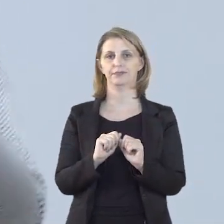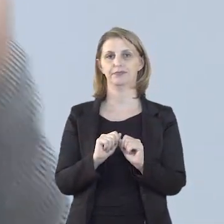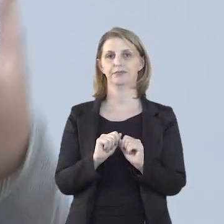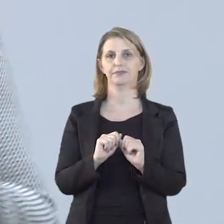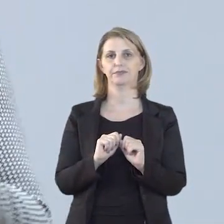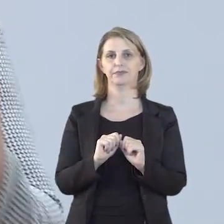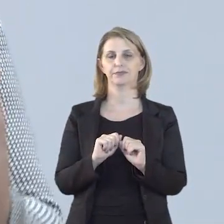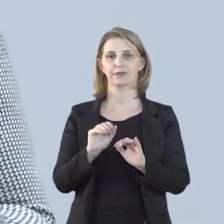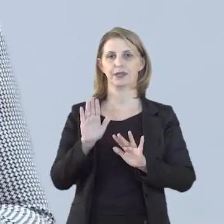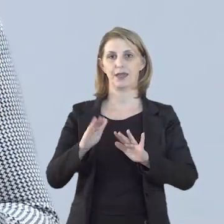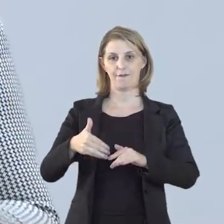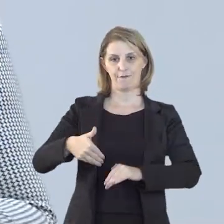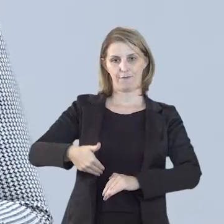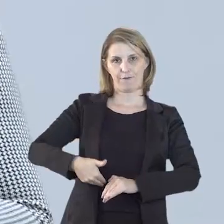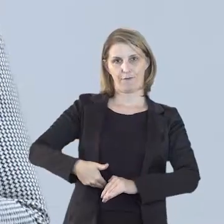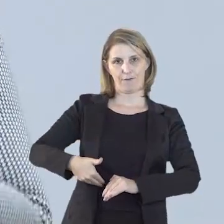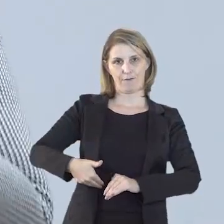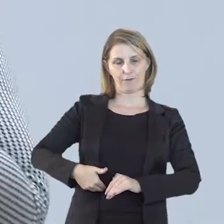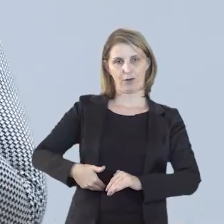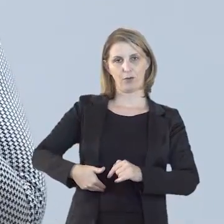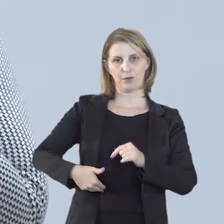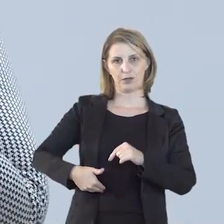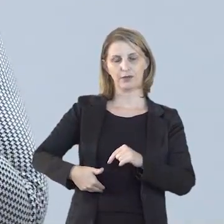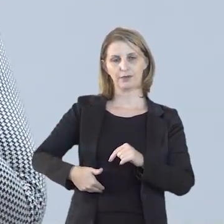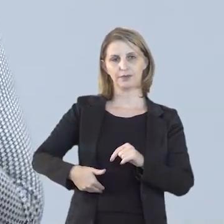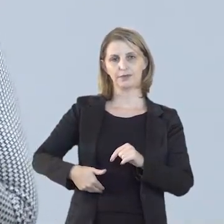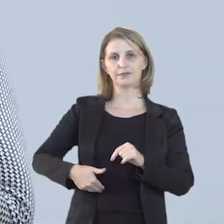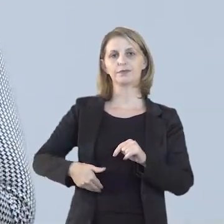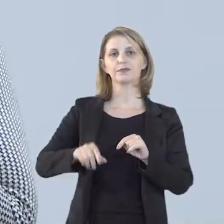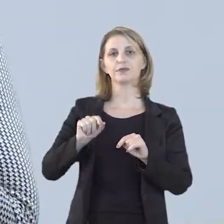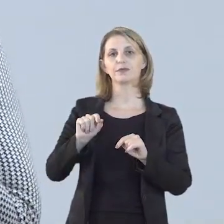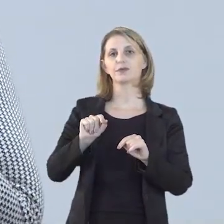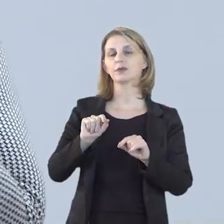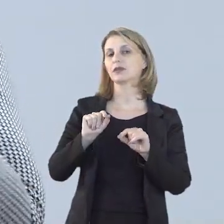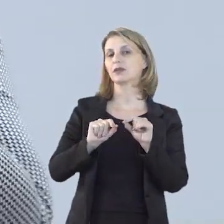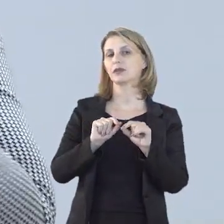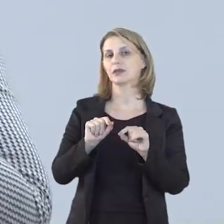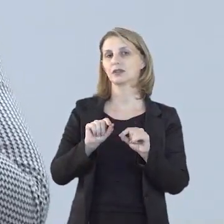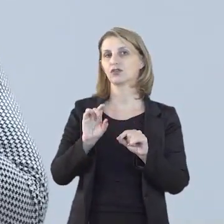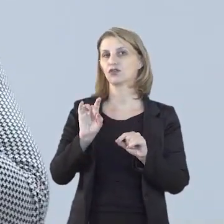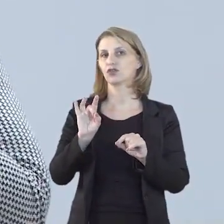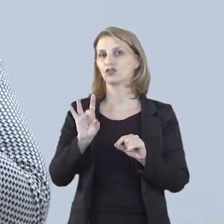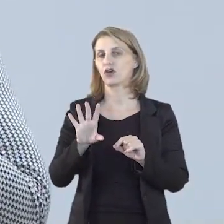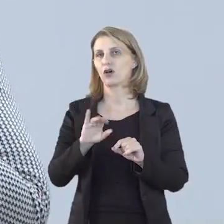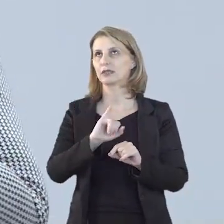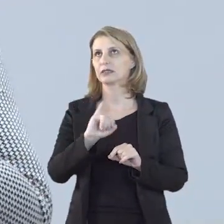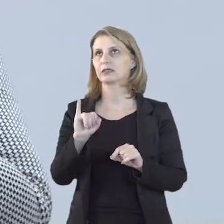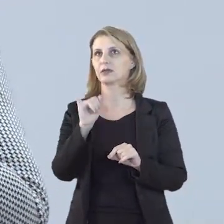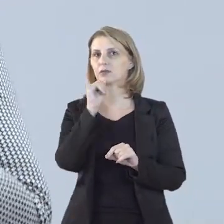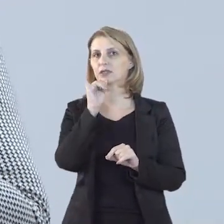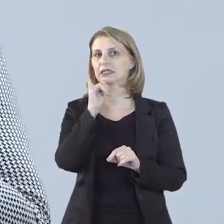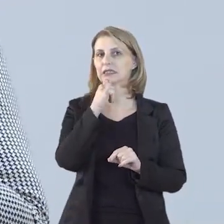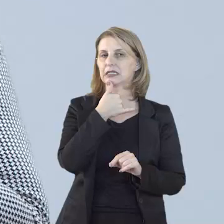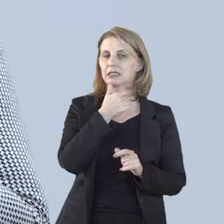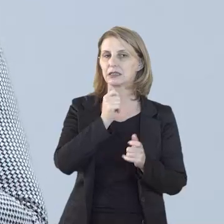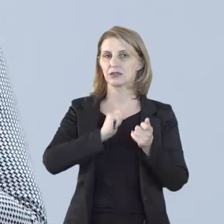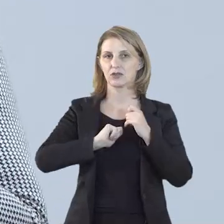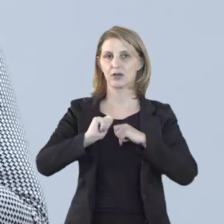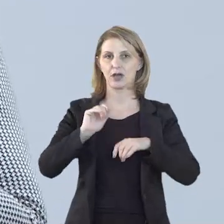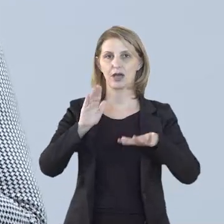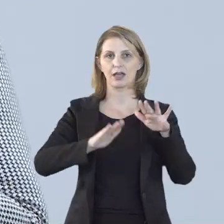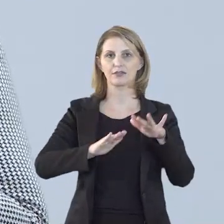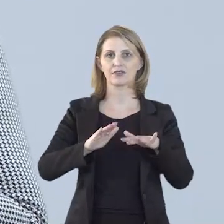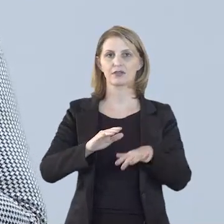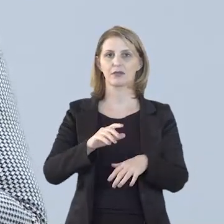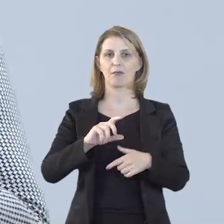o que a gente precisa, né, nessa questão? E essa fome, na verdade, até só fazer um parênteses, não necessariamente é só